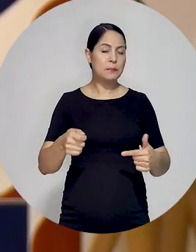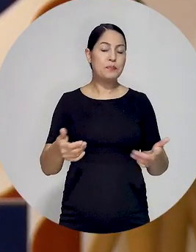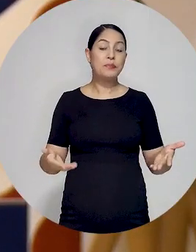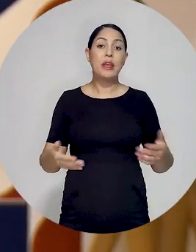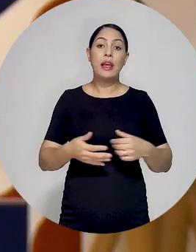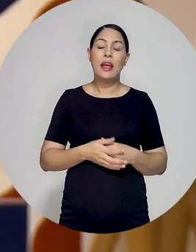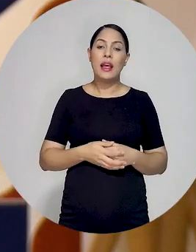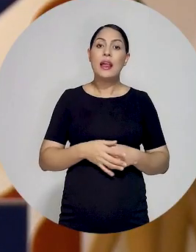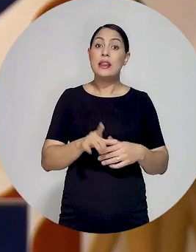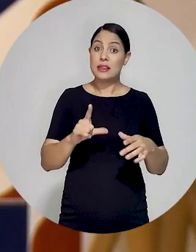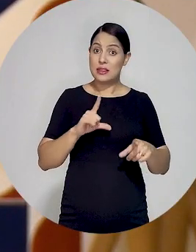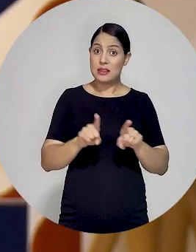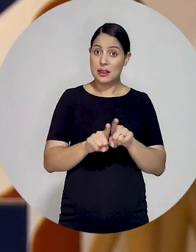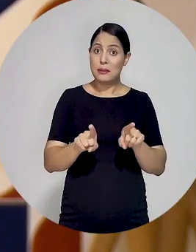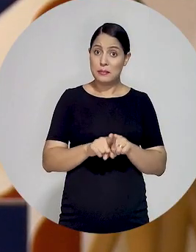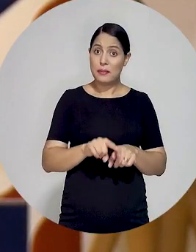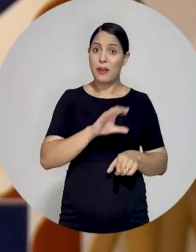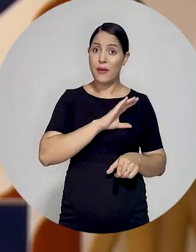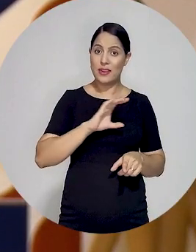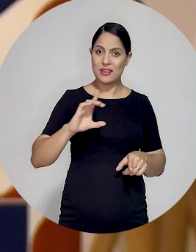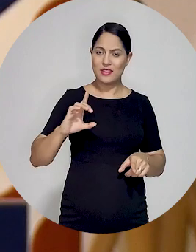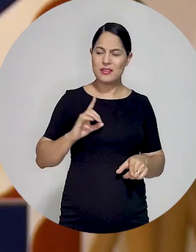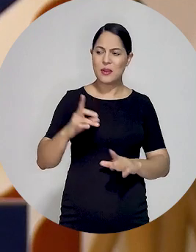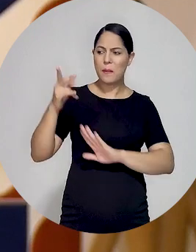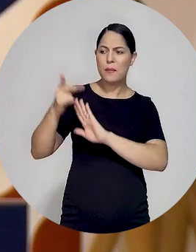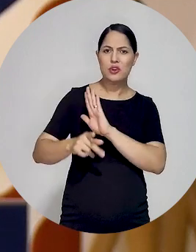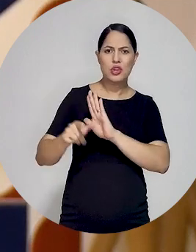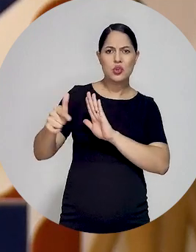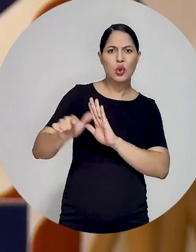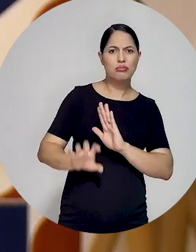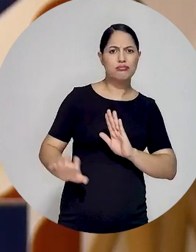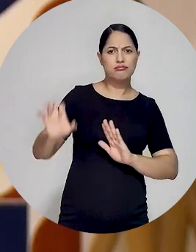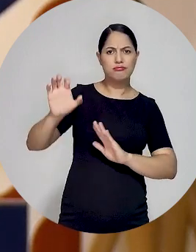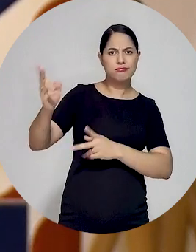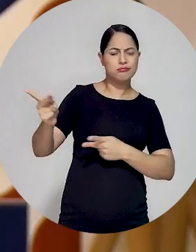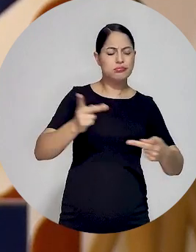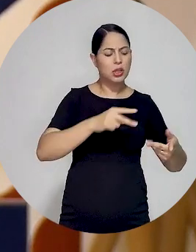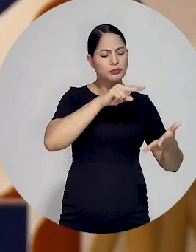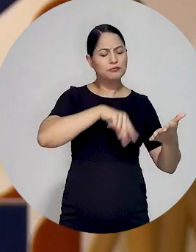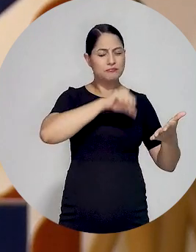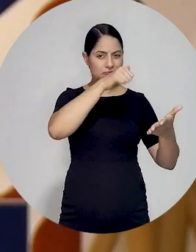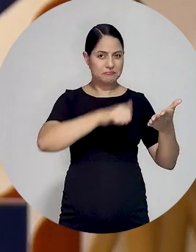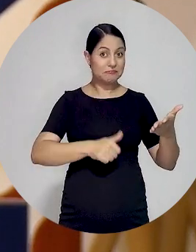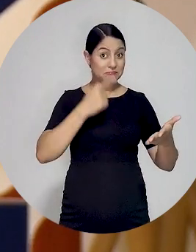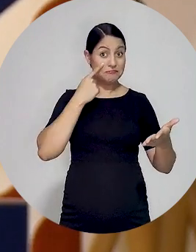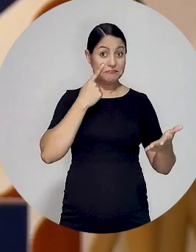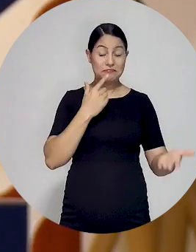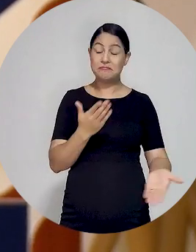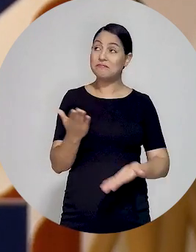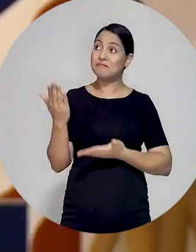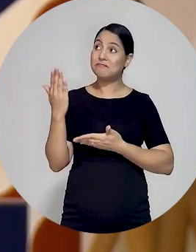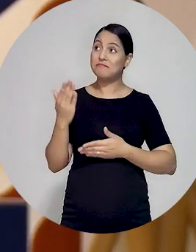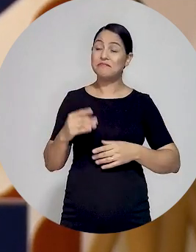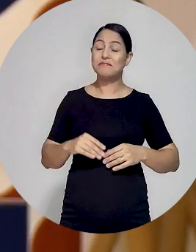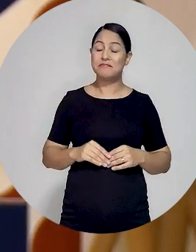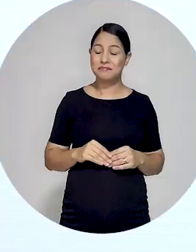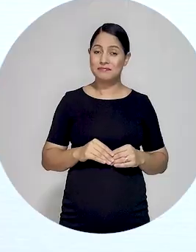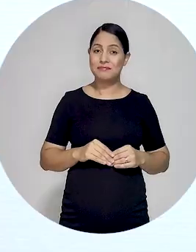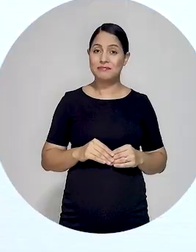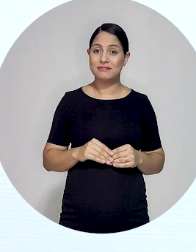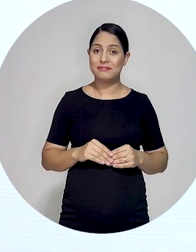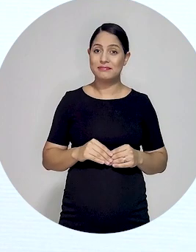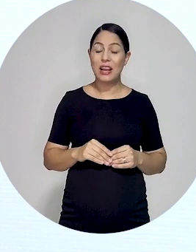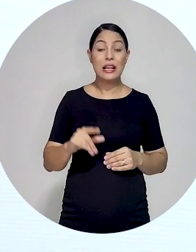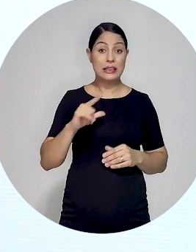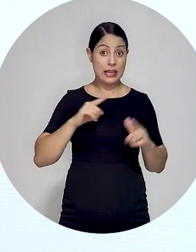nesta gestão. A comissão, inclusive, tem recebido sugestões de projetos vindos das seccionais. Acompanhe na entrevista.